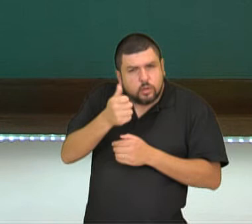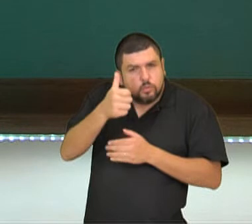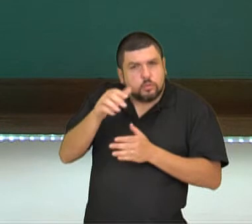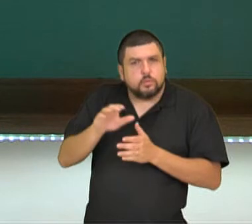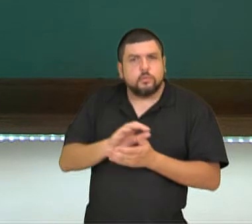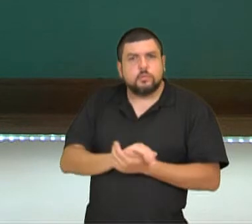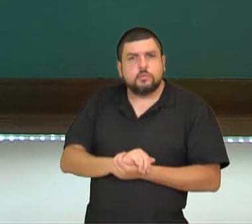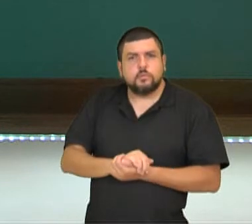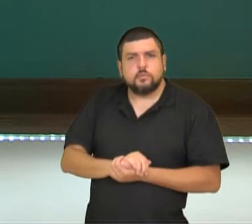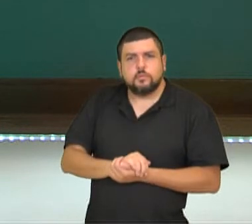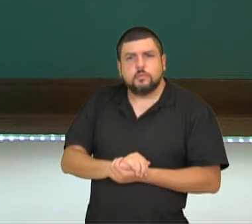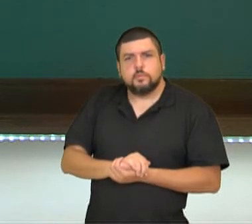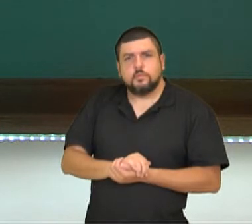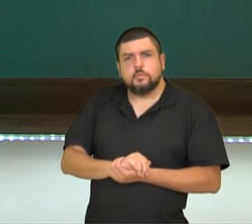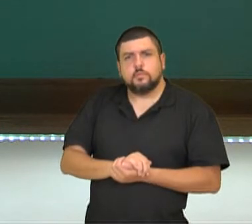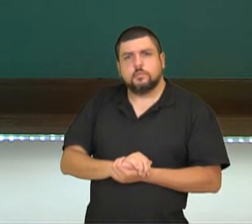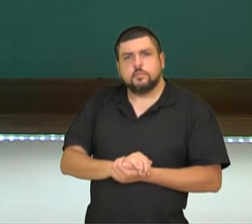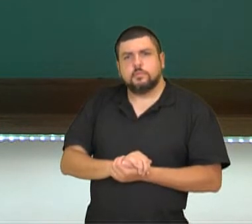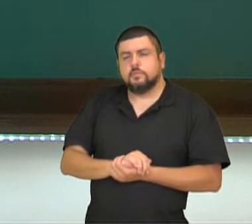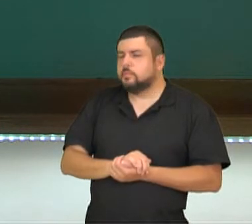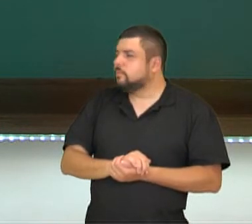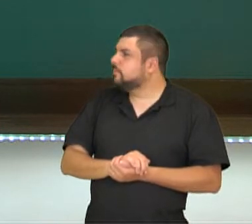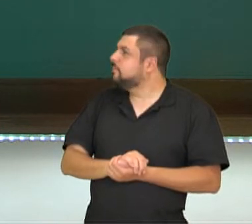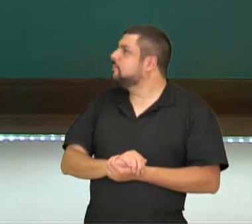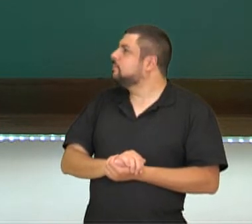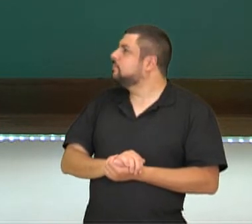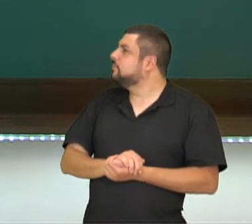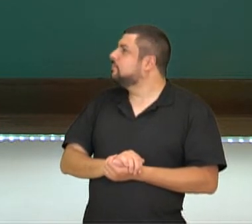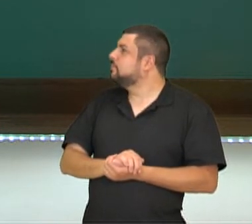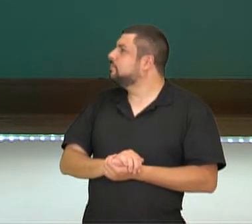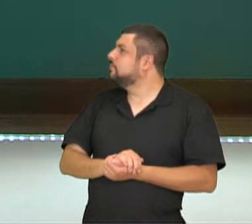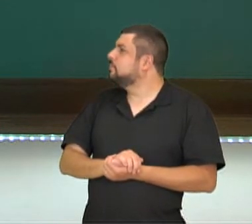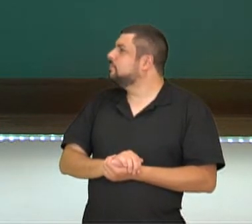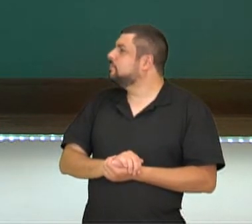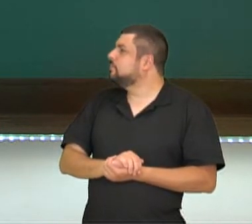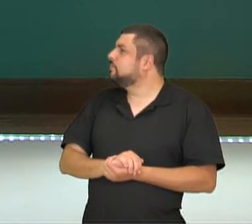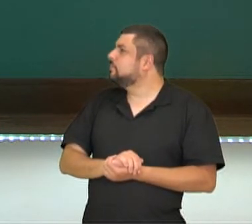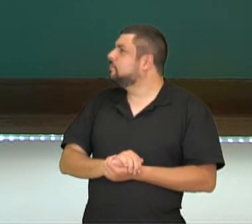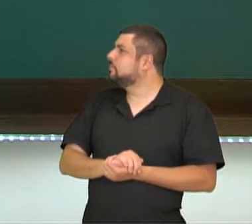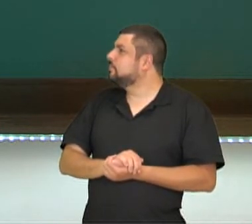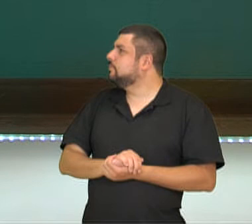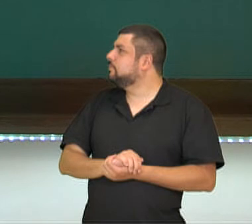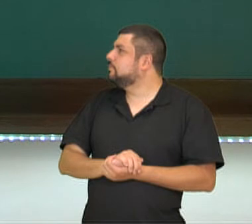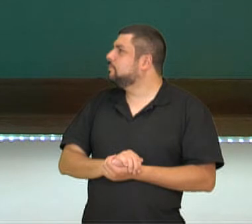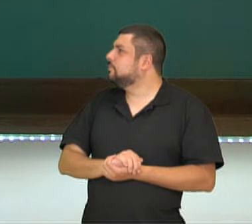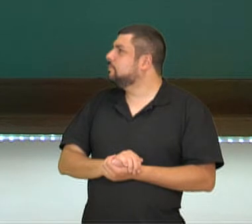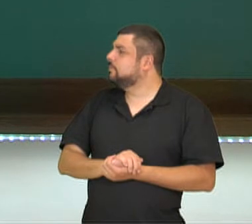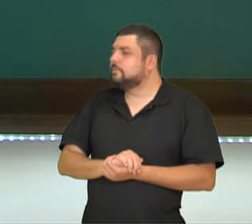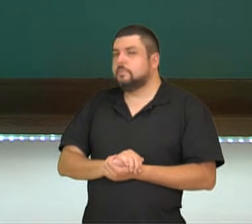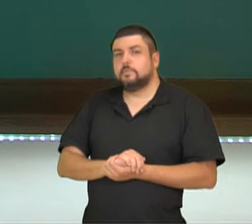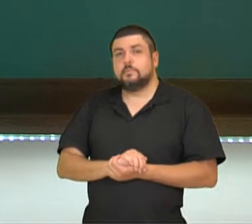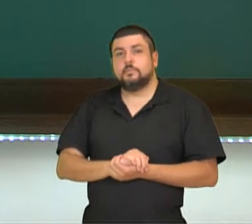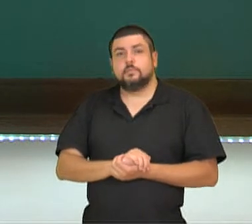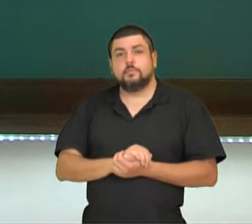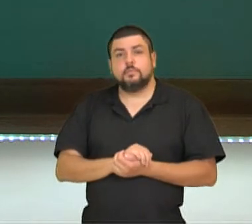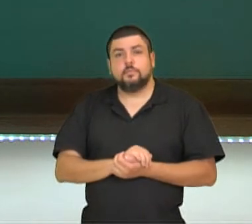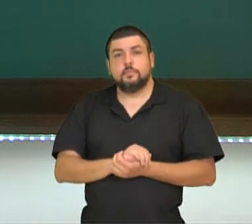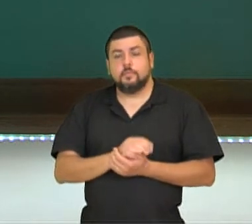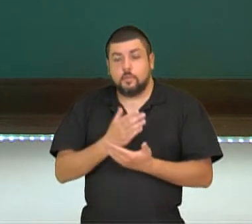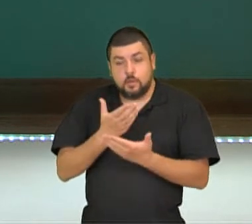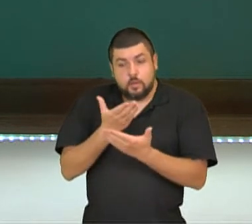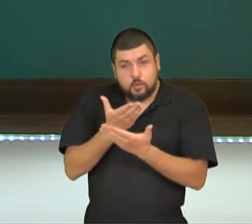D. Estudie el problema usted mismo. estuda o problema